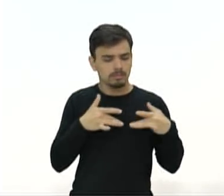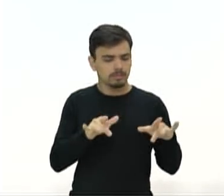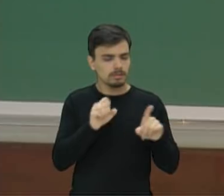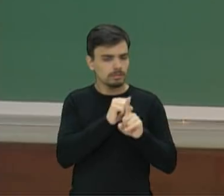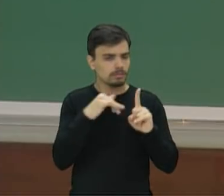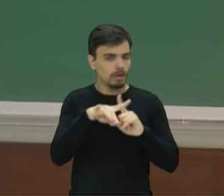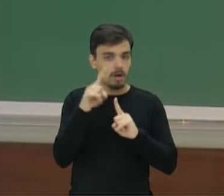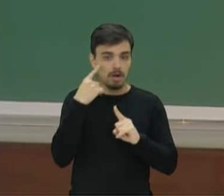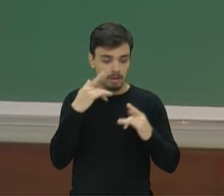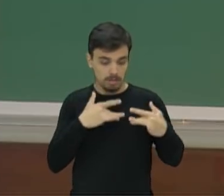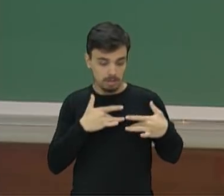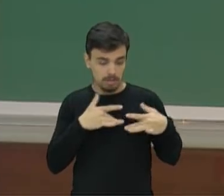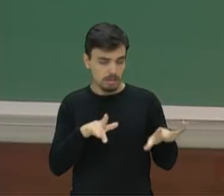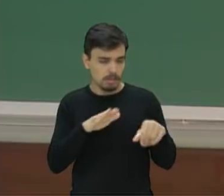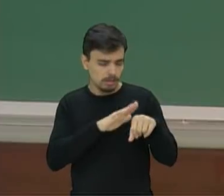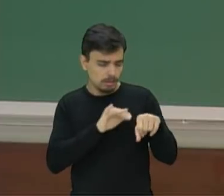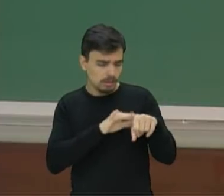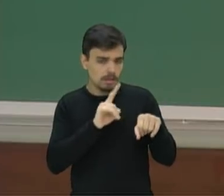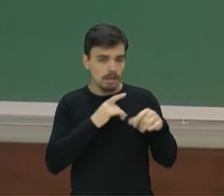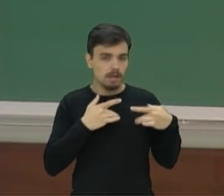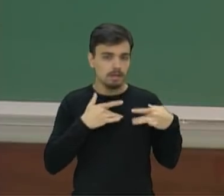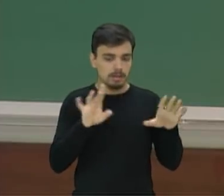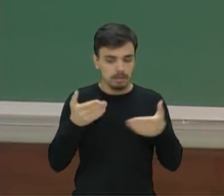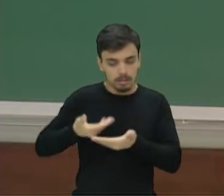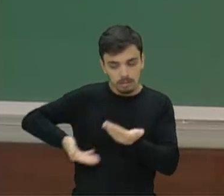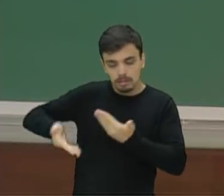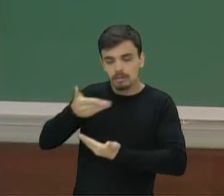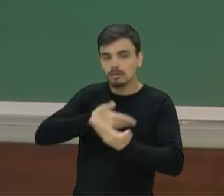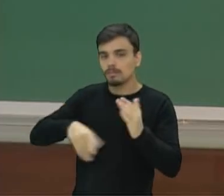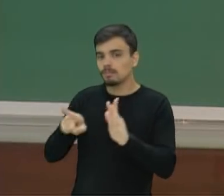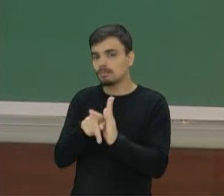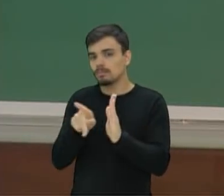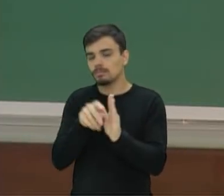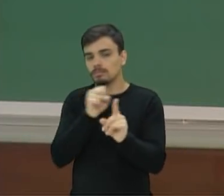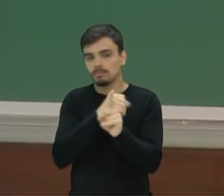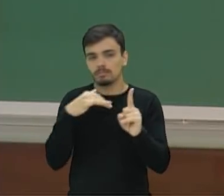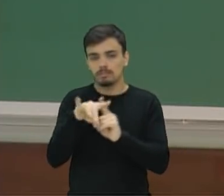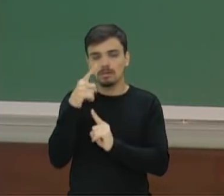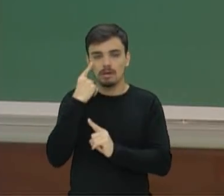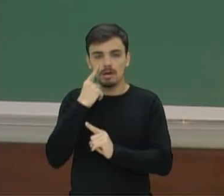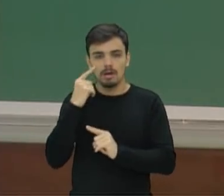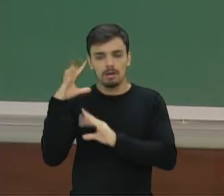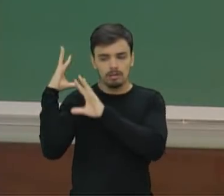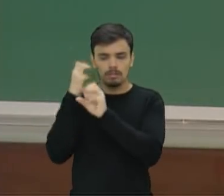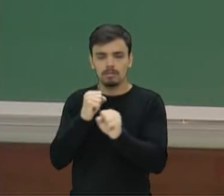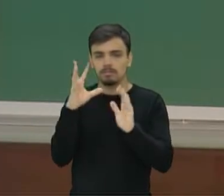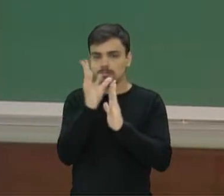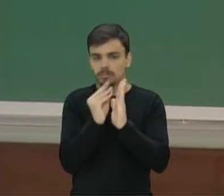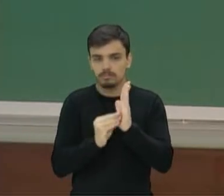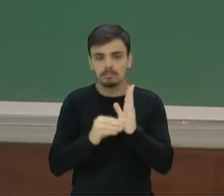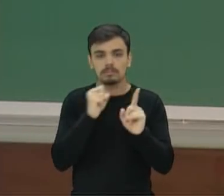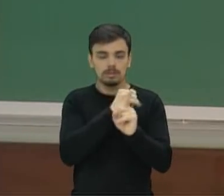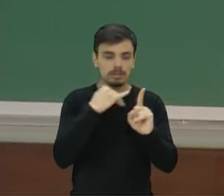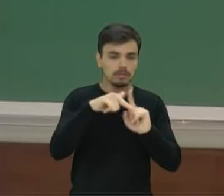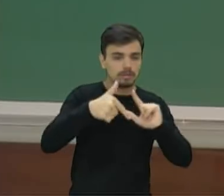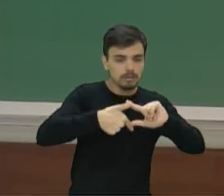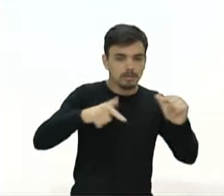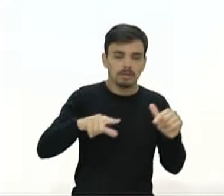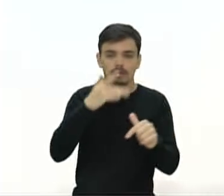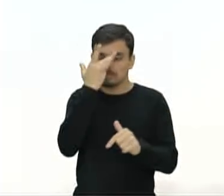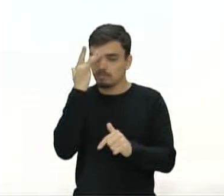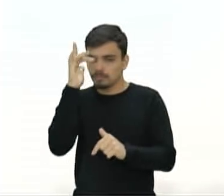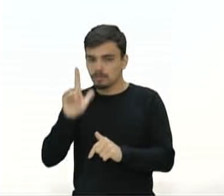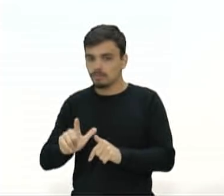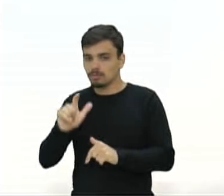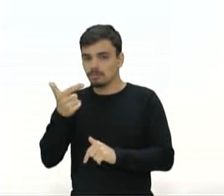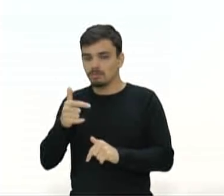não é caridade, mas é a integração do indivíduo na sociedade. Revisão do conteúdo: nas sociedades modernas, as pessoas não